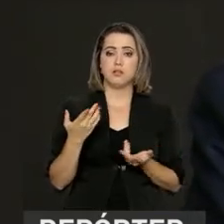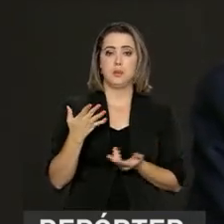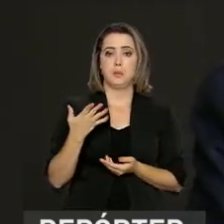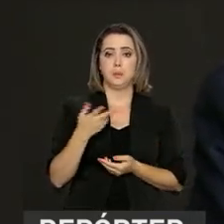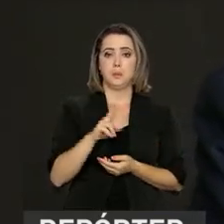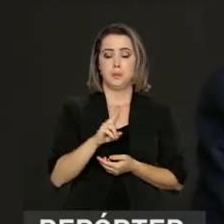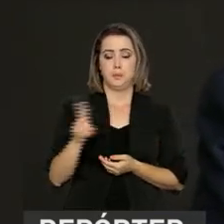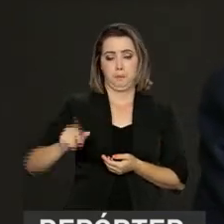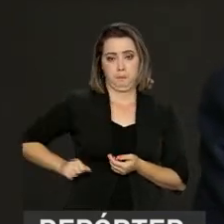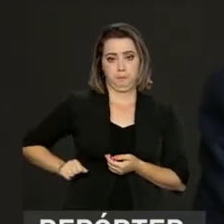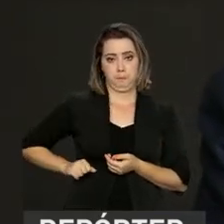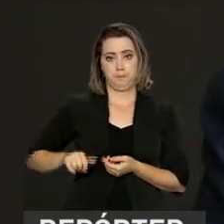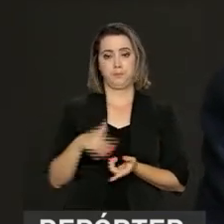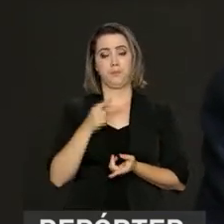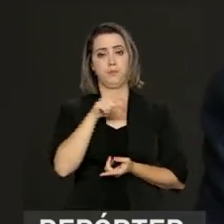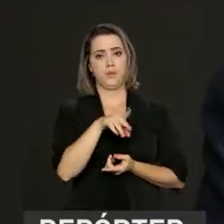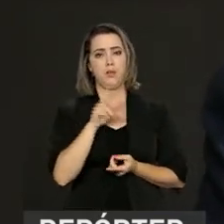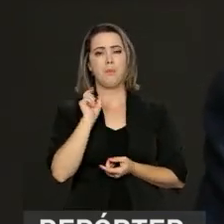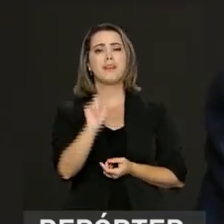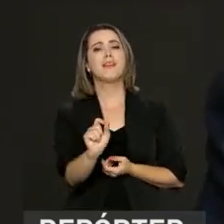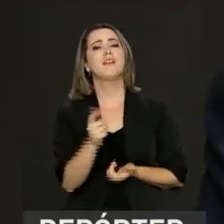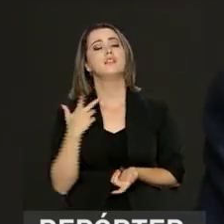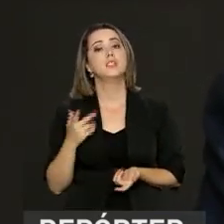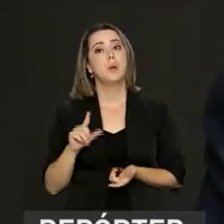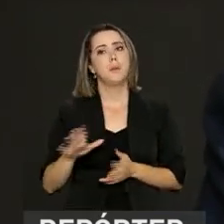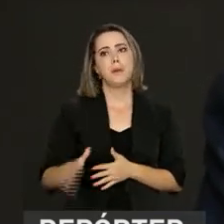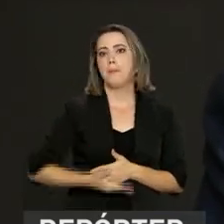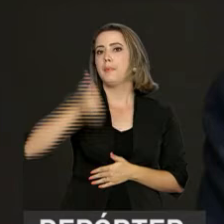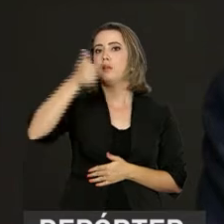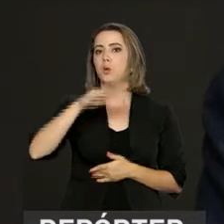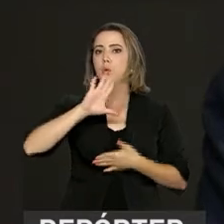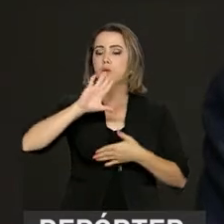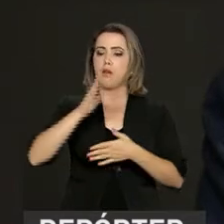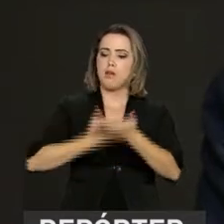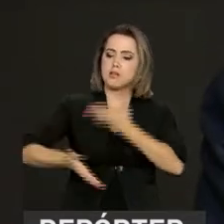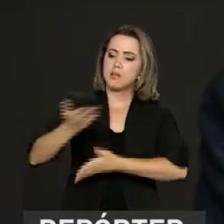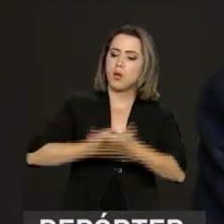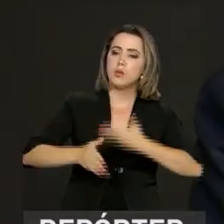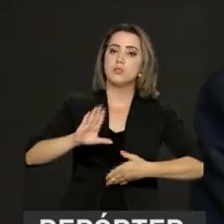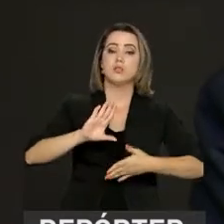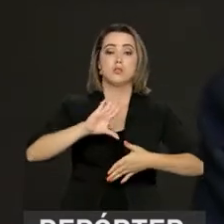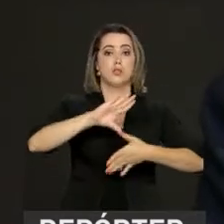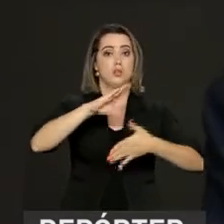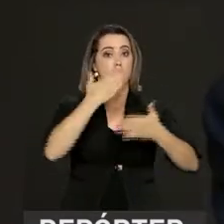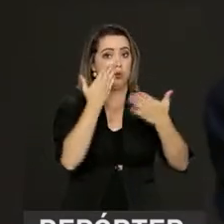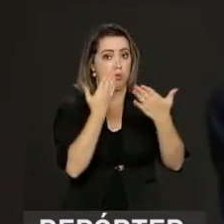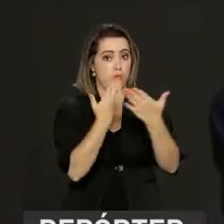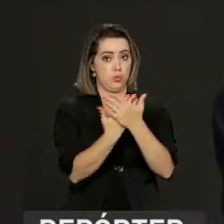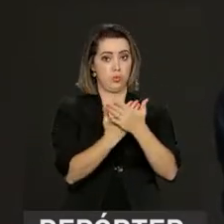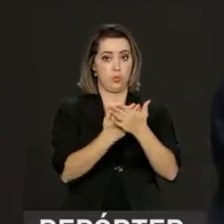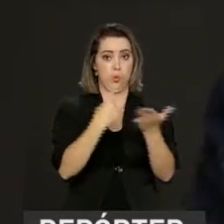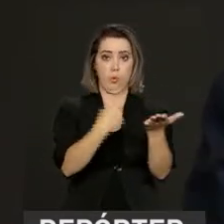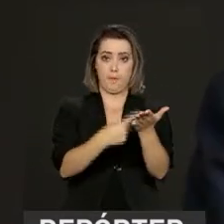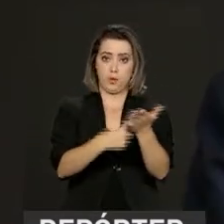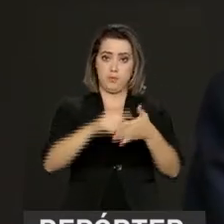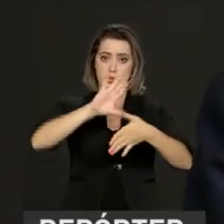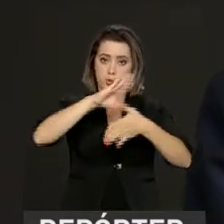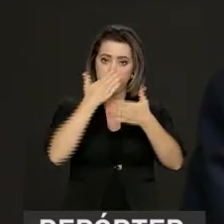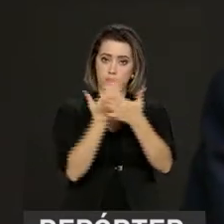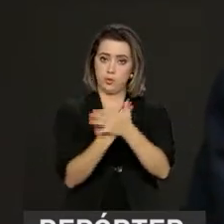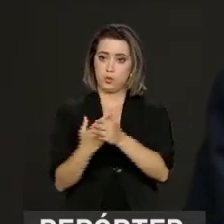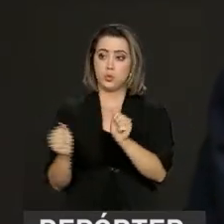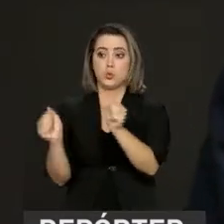para incrementar as negociações para um acordo de livre comércio mercosul e